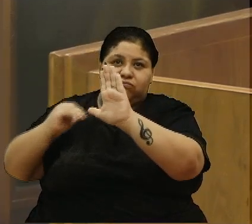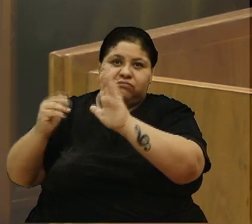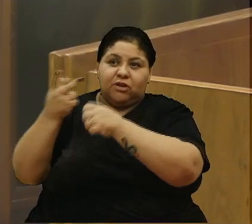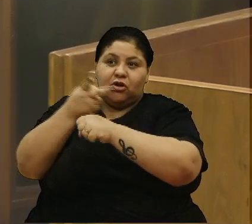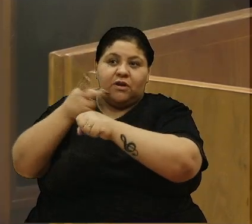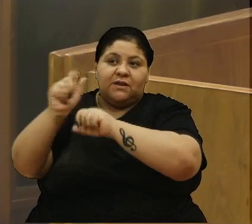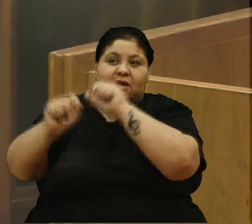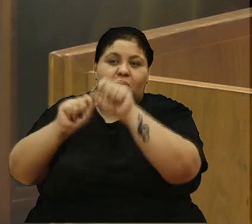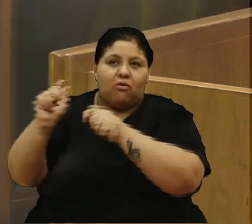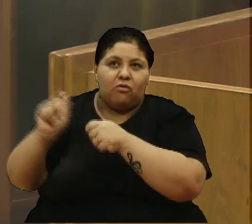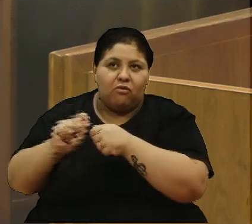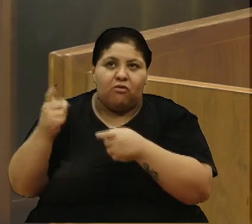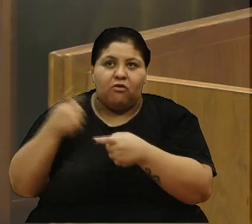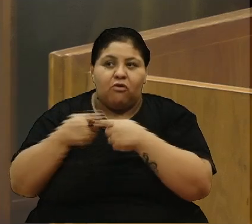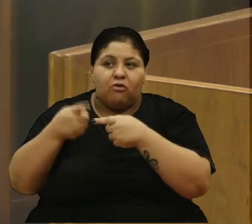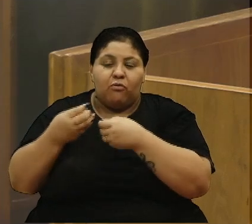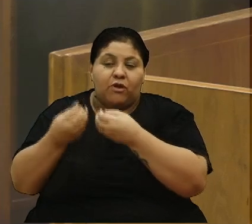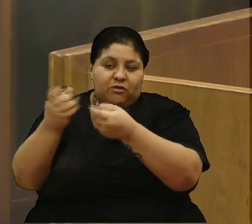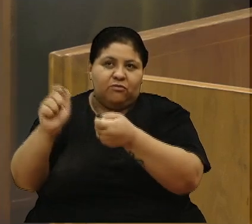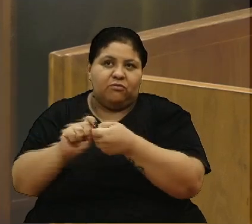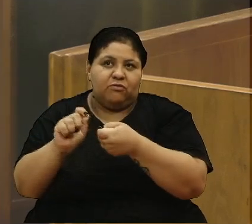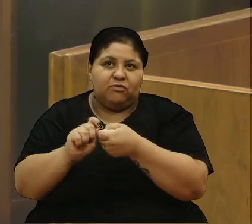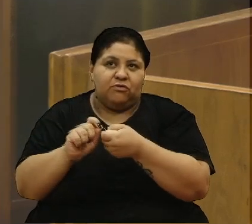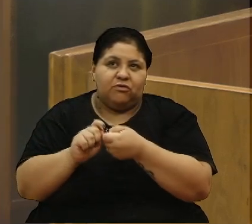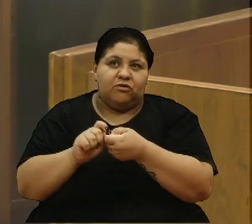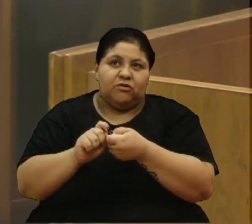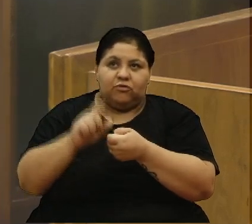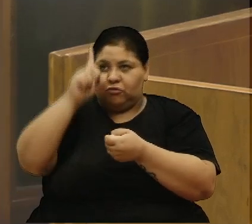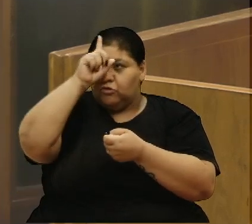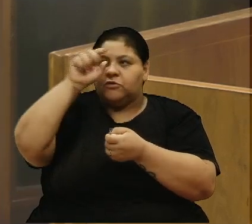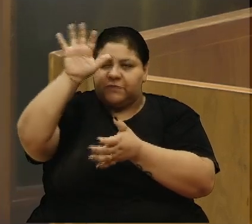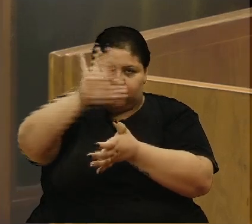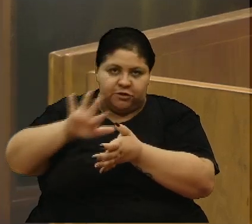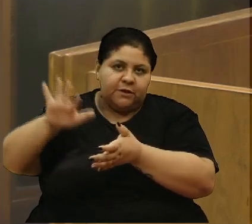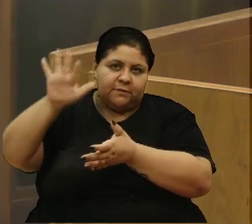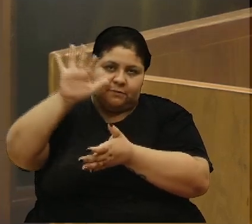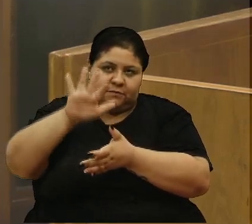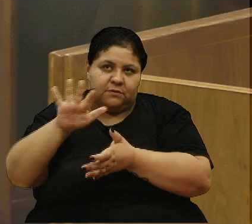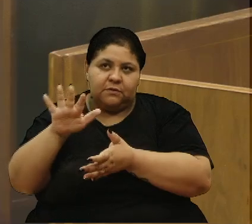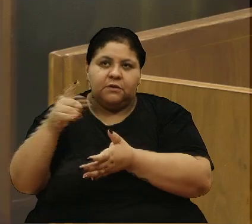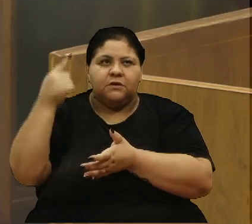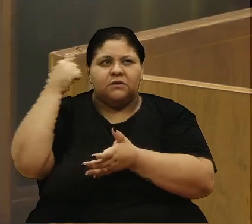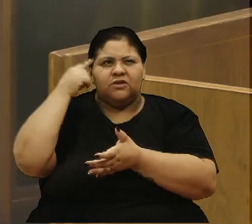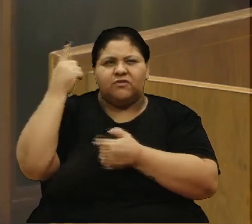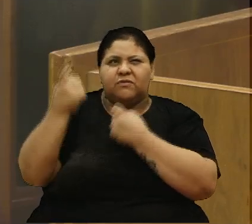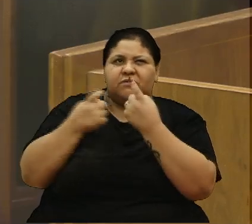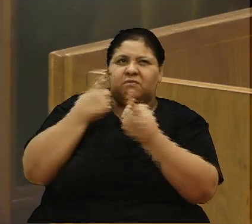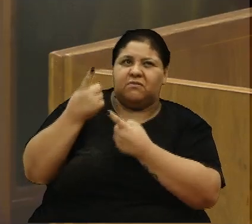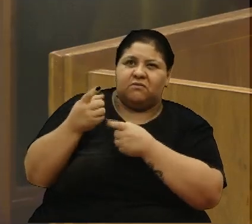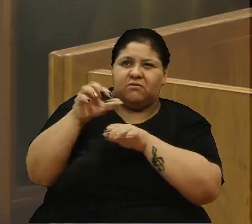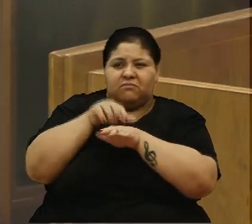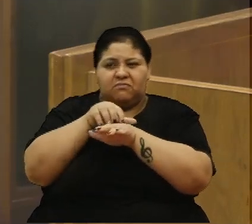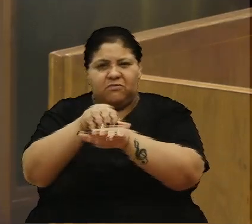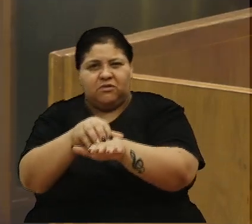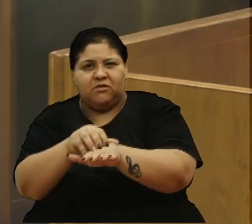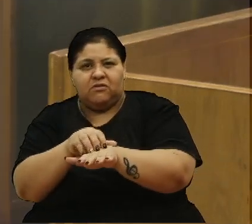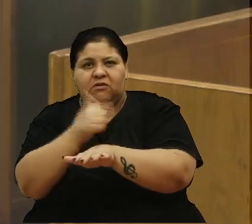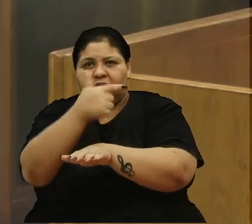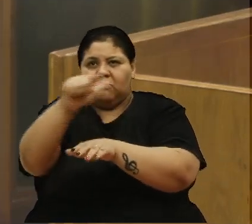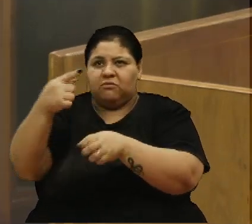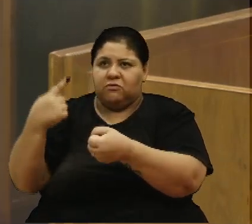fazer. Porque a doação ela pode ser feita, então, lá no Hospital Geral. A gente vai pensar em alguma coisa de transporte para